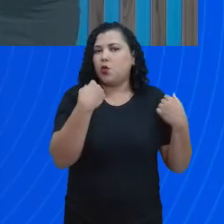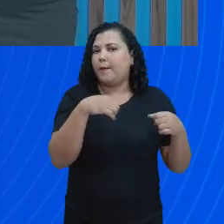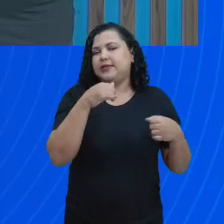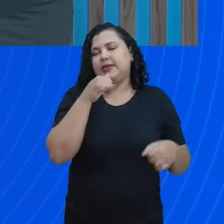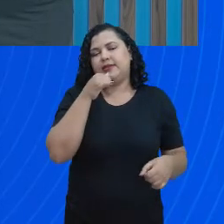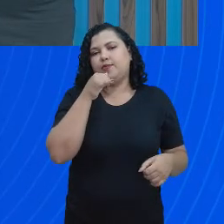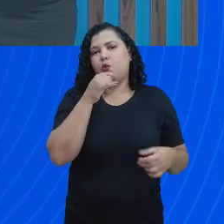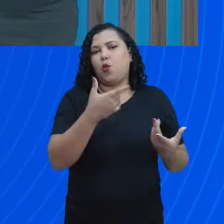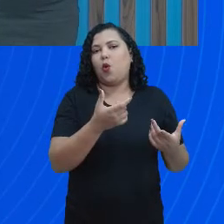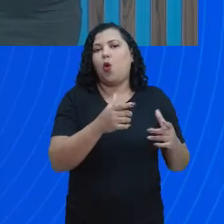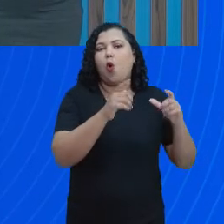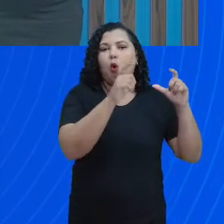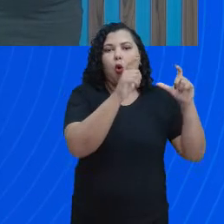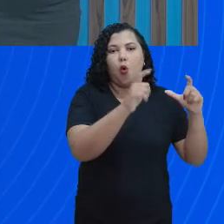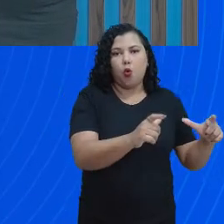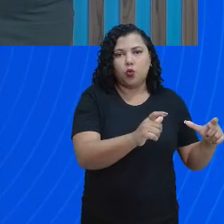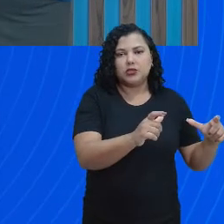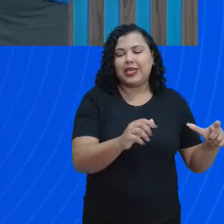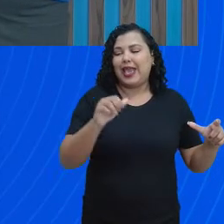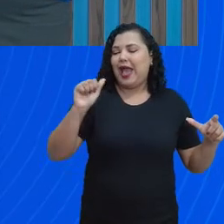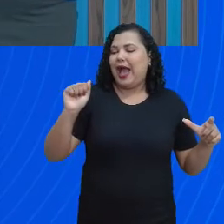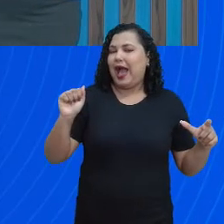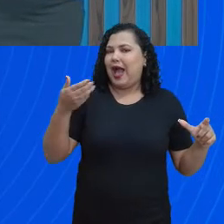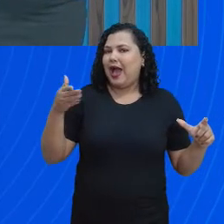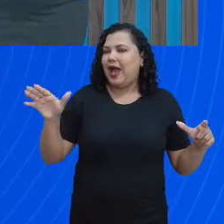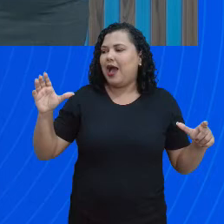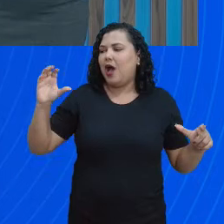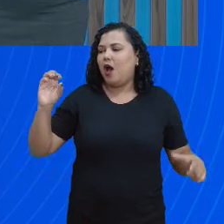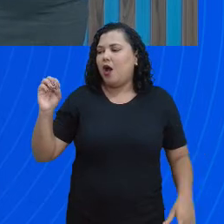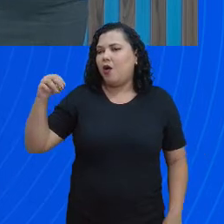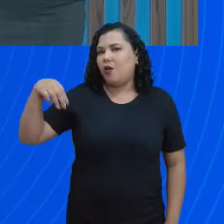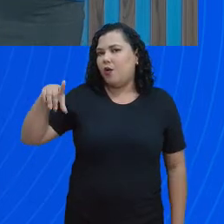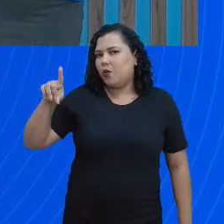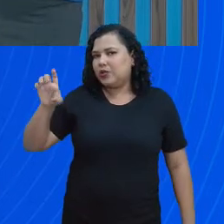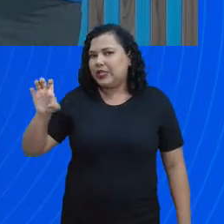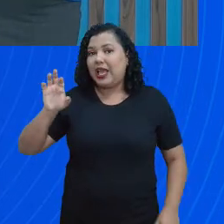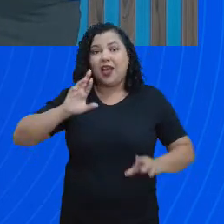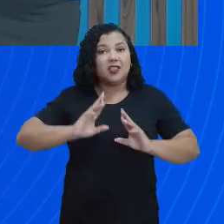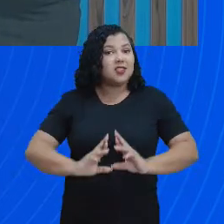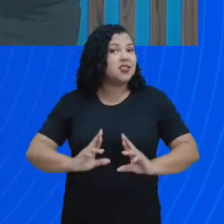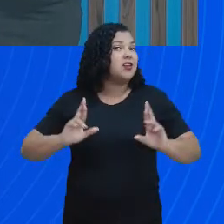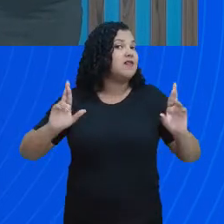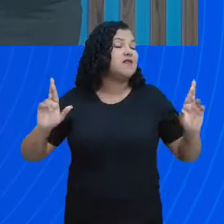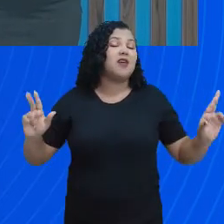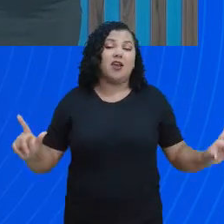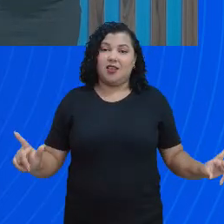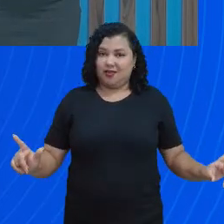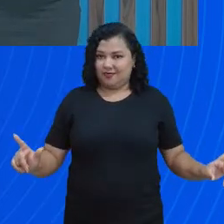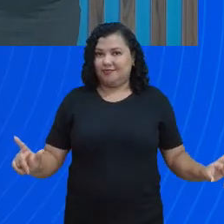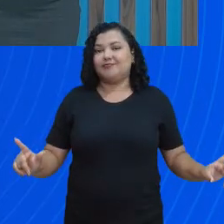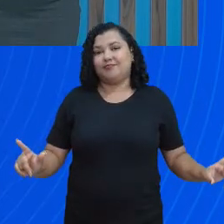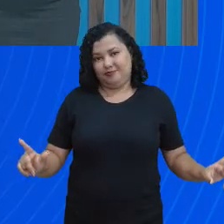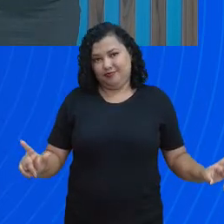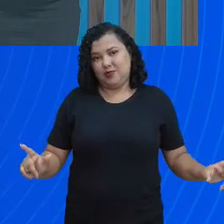não pode confundir onde com aonde e a gente não pode usar o onde para indicar algo que não seja um